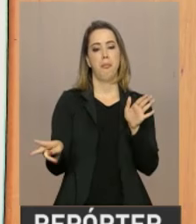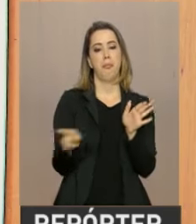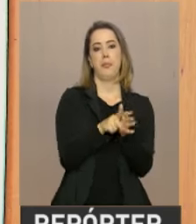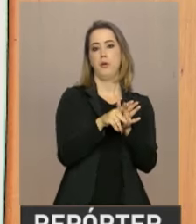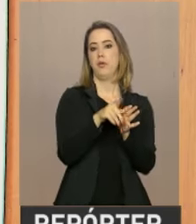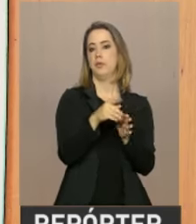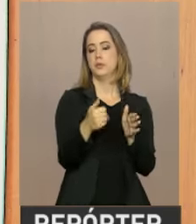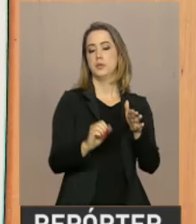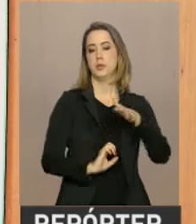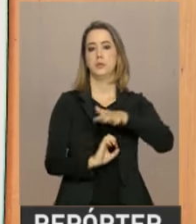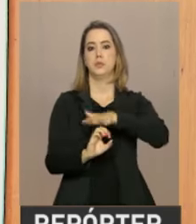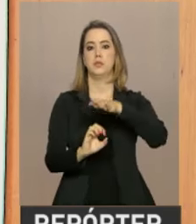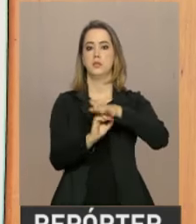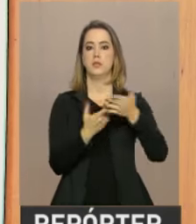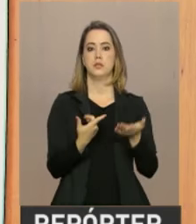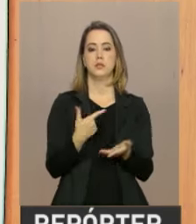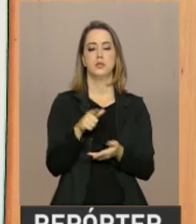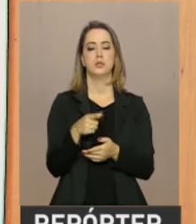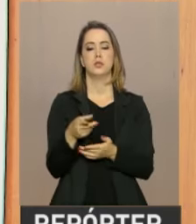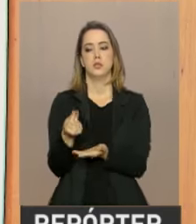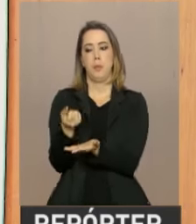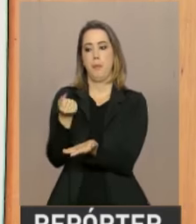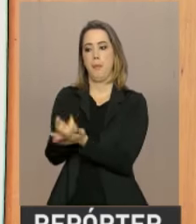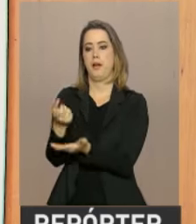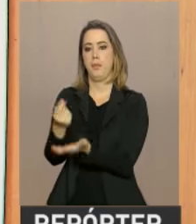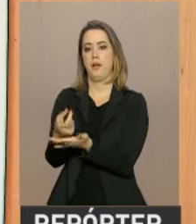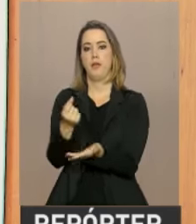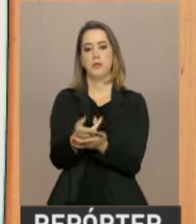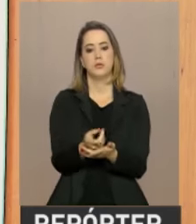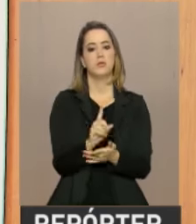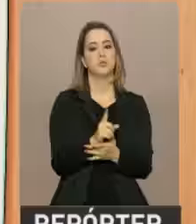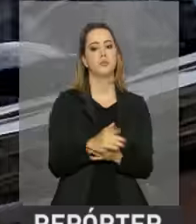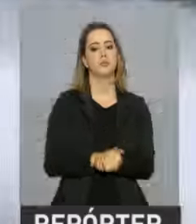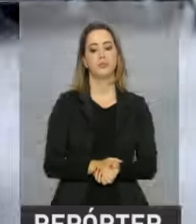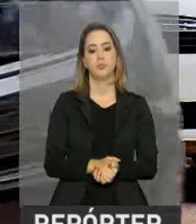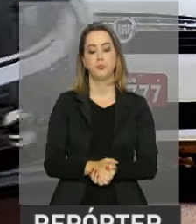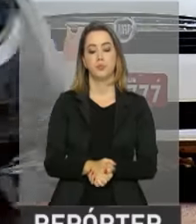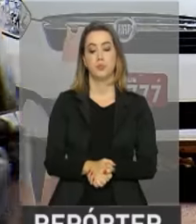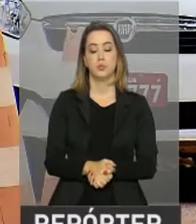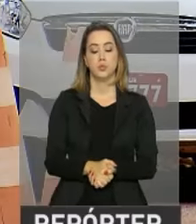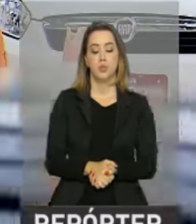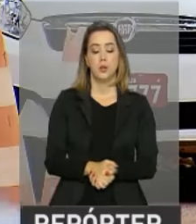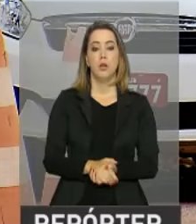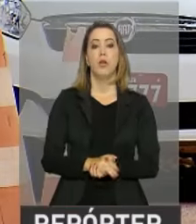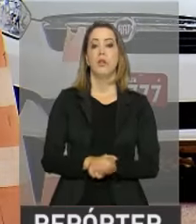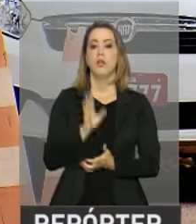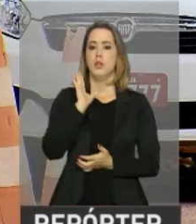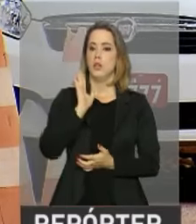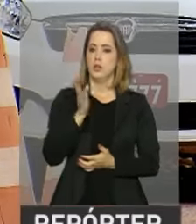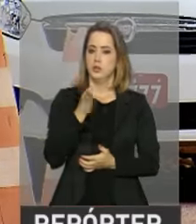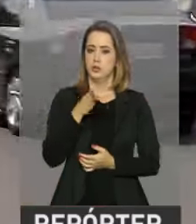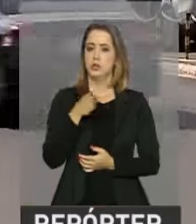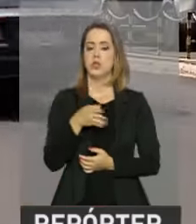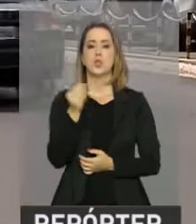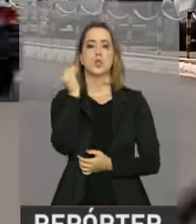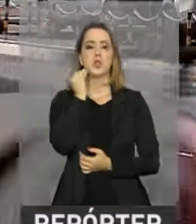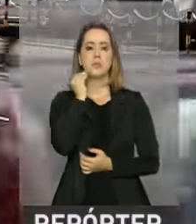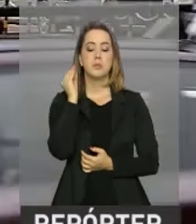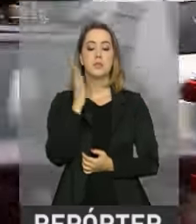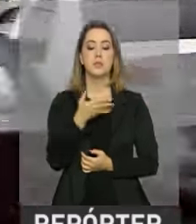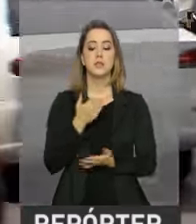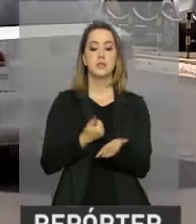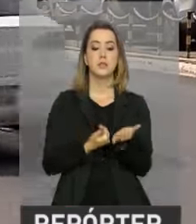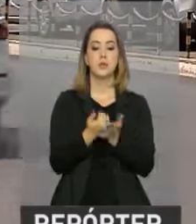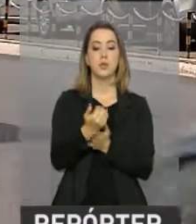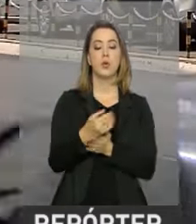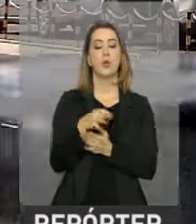irão honar os órgãos da administração que faram parte desse novo modelo o sistema já está em fase de testes e vai começar a